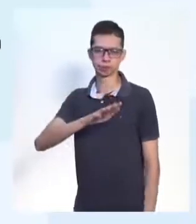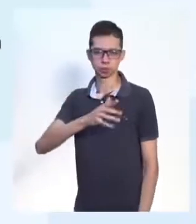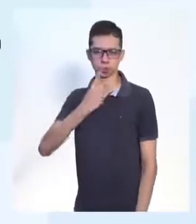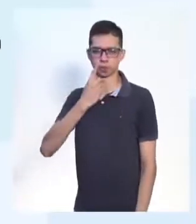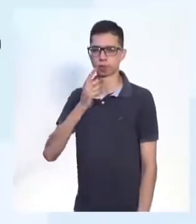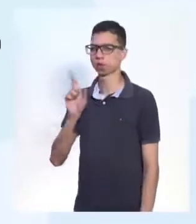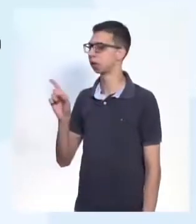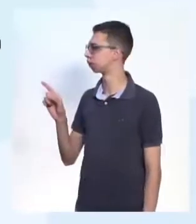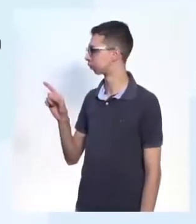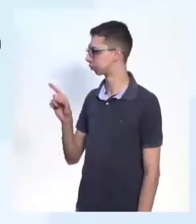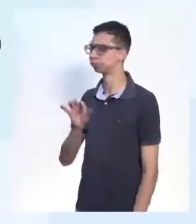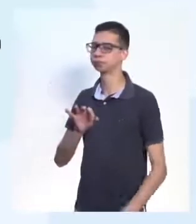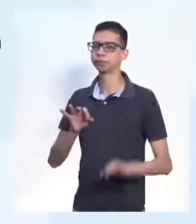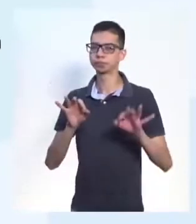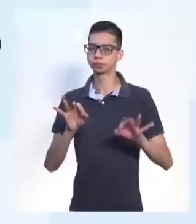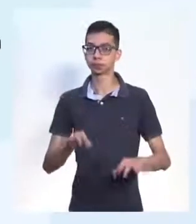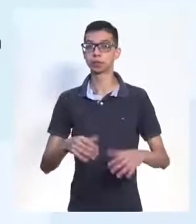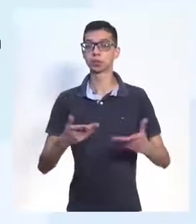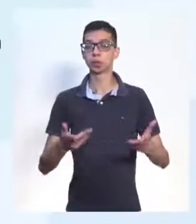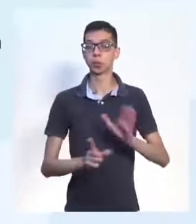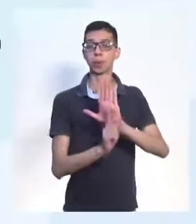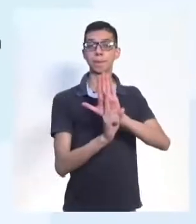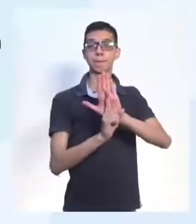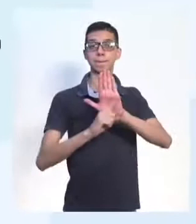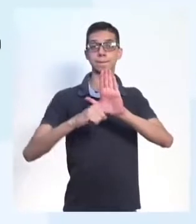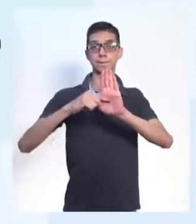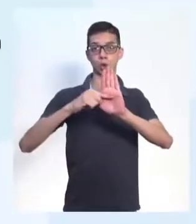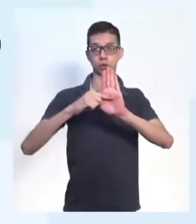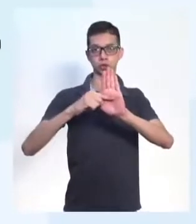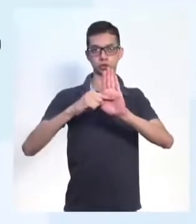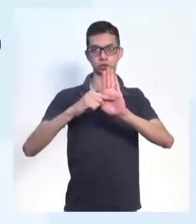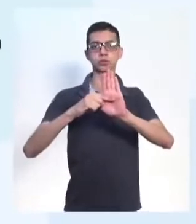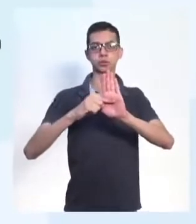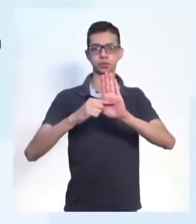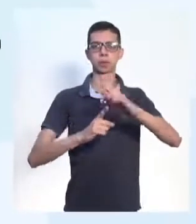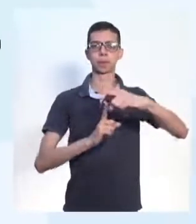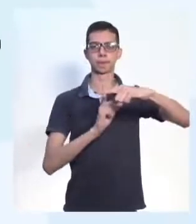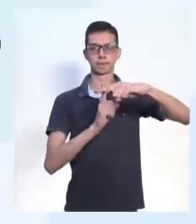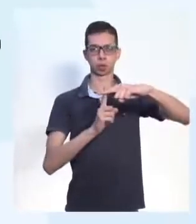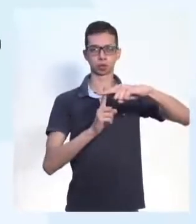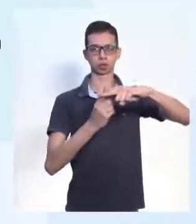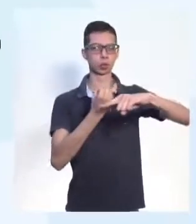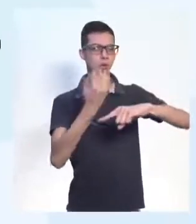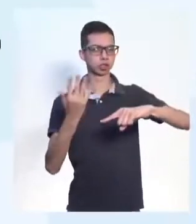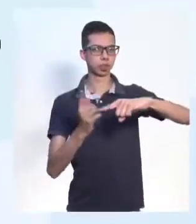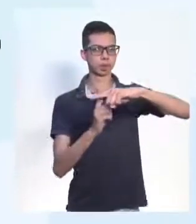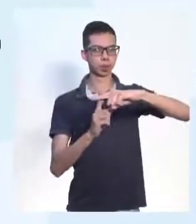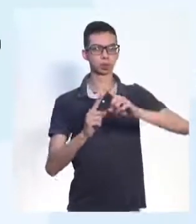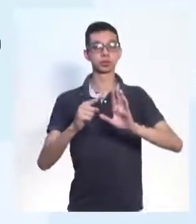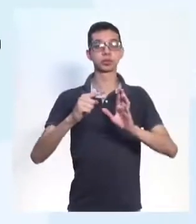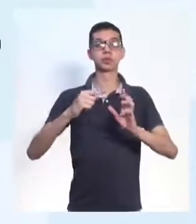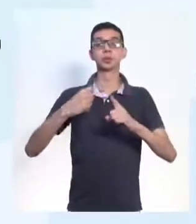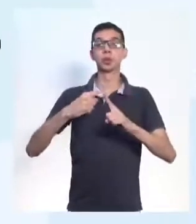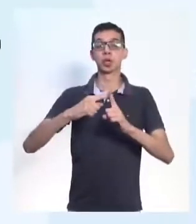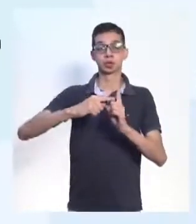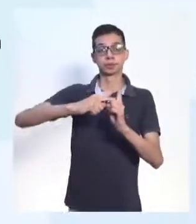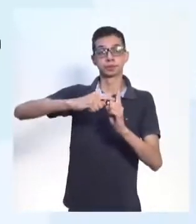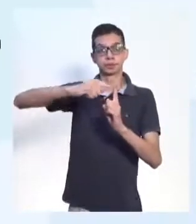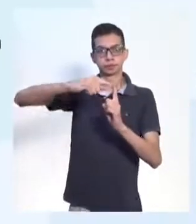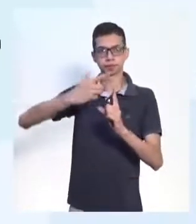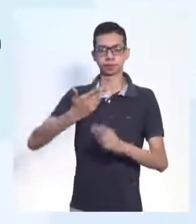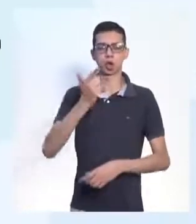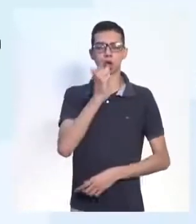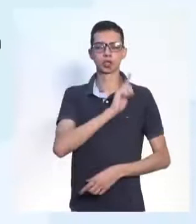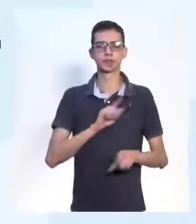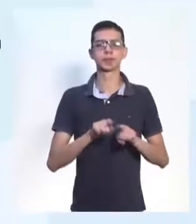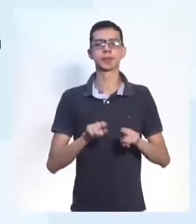Ou seja, um valor positivo, 70 graus Celsius. E a gente conseguiu um. Próximo aqui, vou